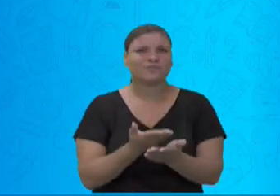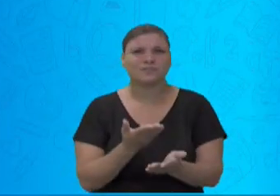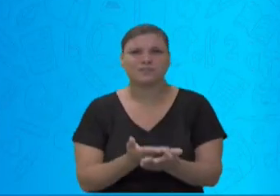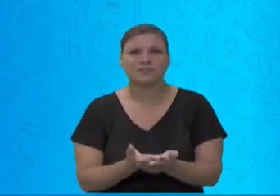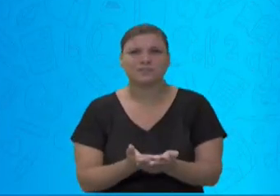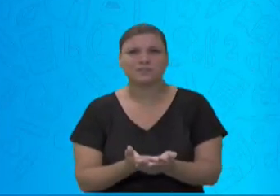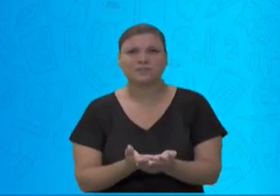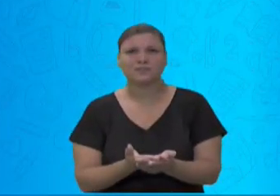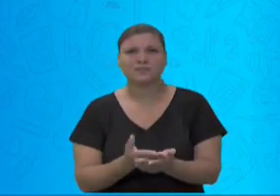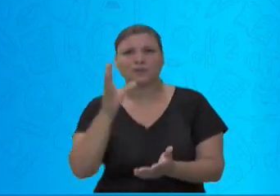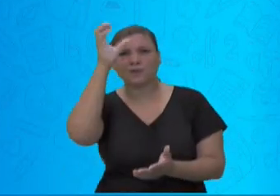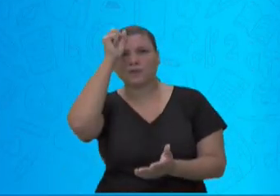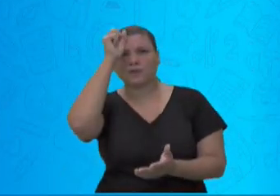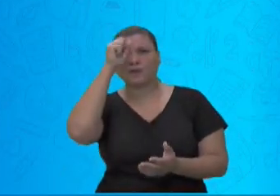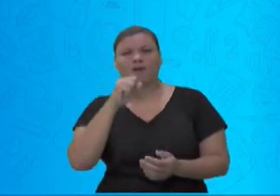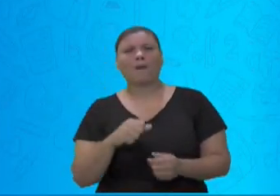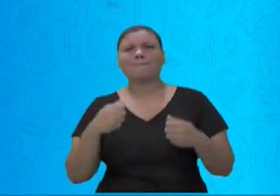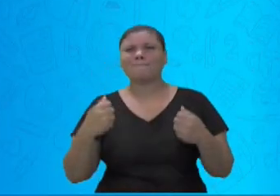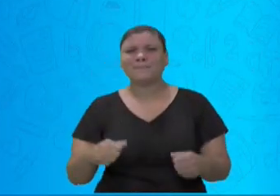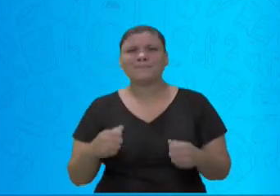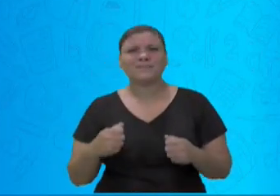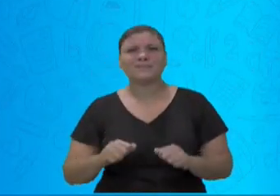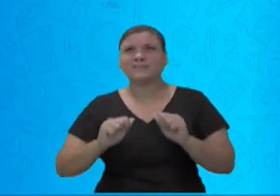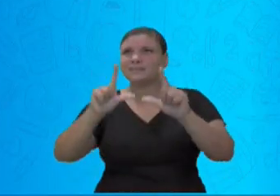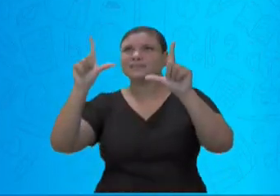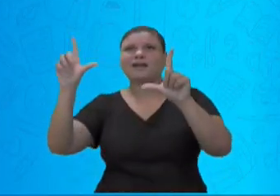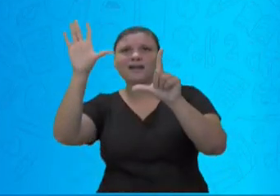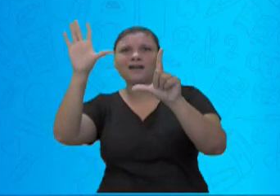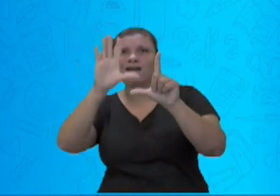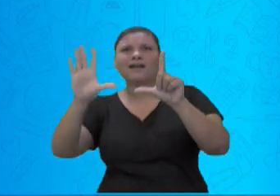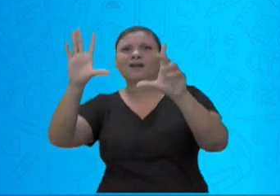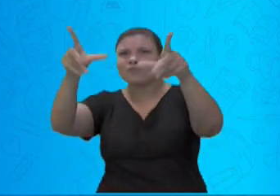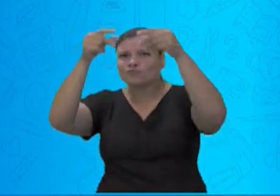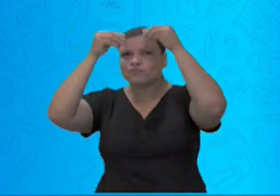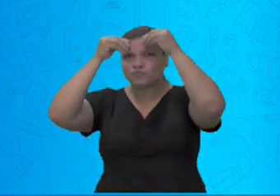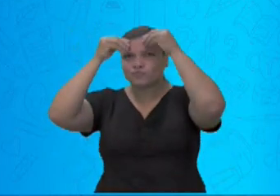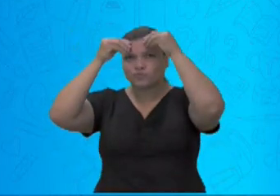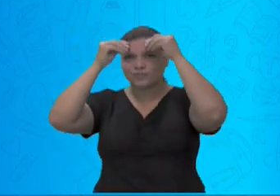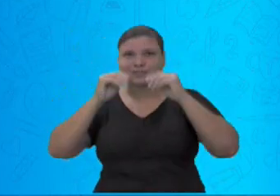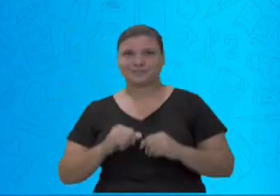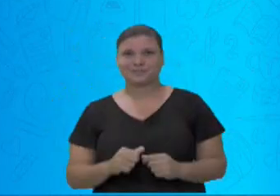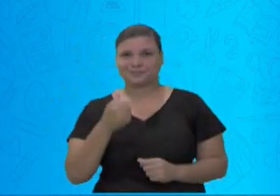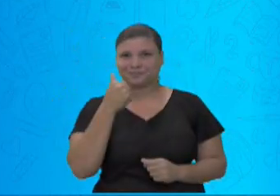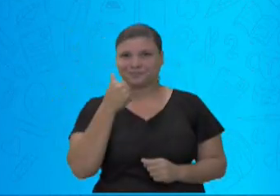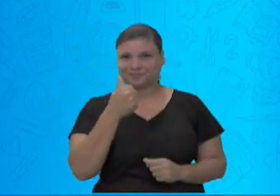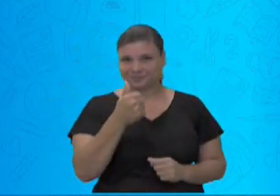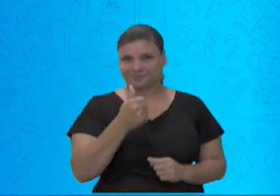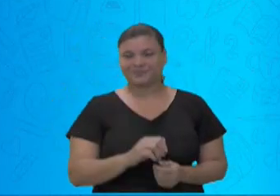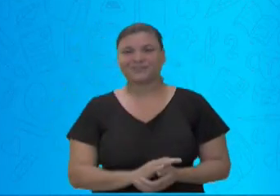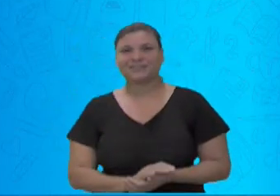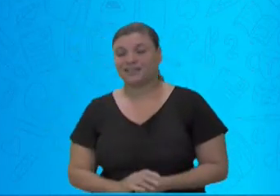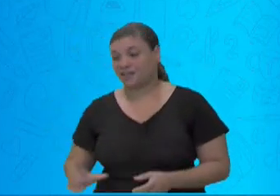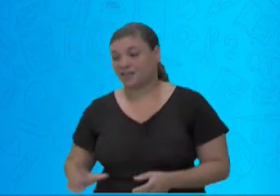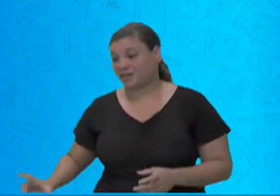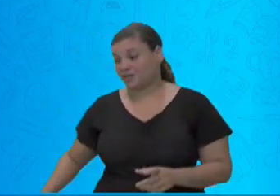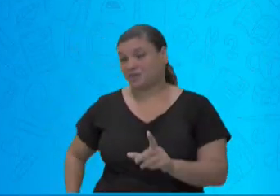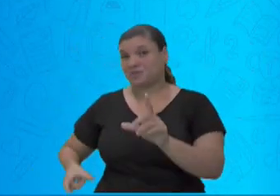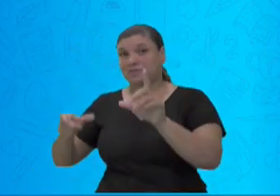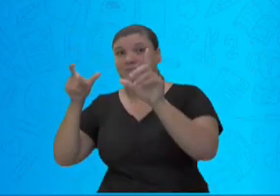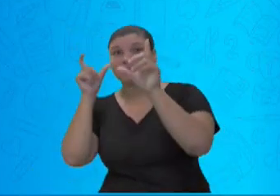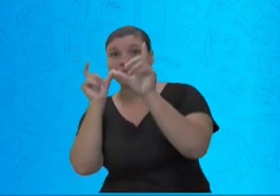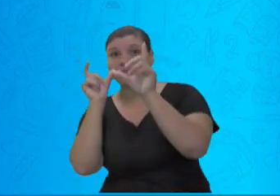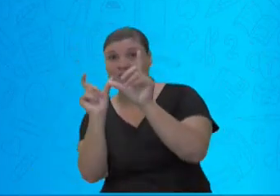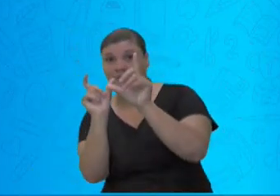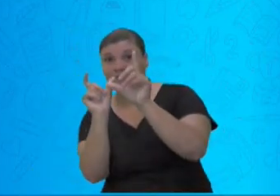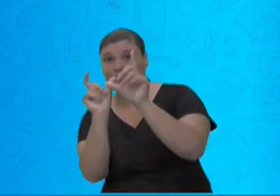vocês não acessarem a nossa plataforma SMED GV. Agora é com vocês. Basta apontar a câmera do